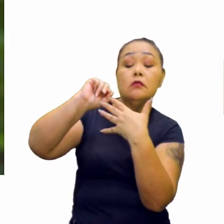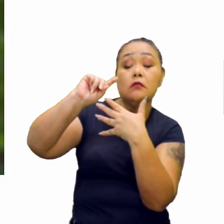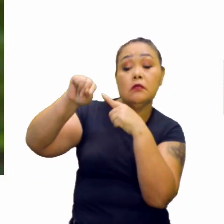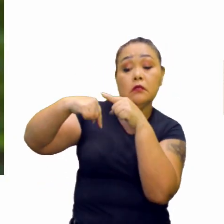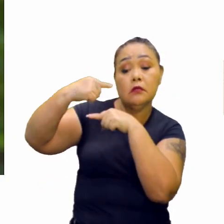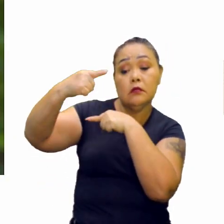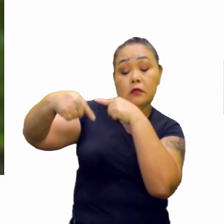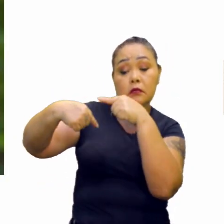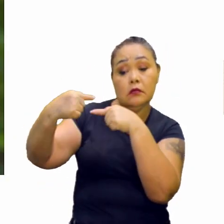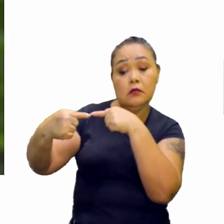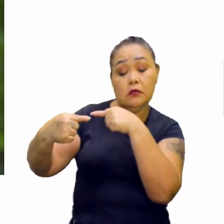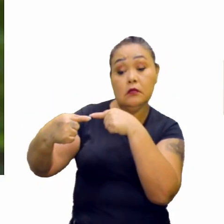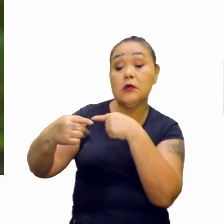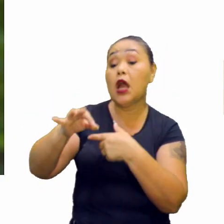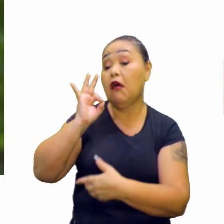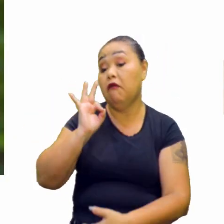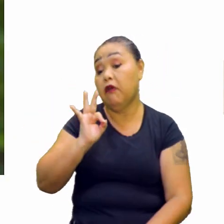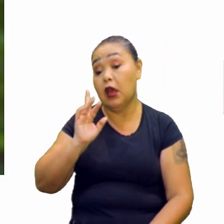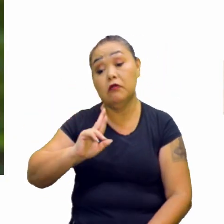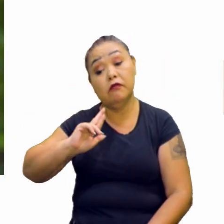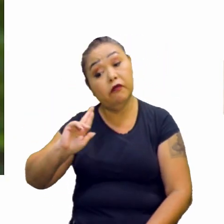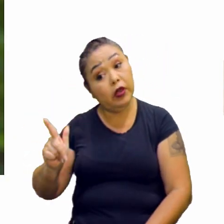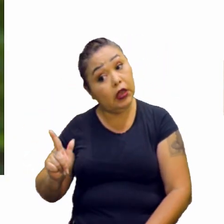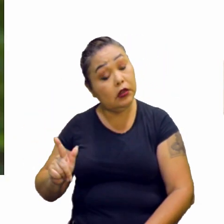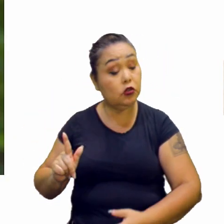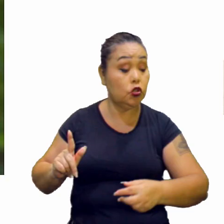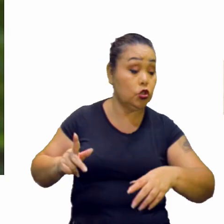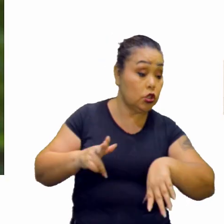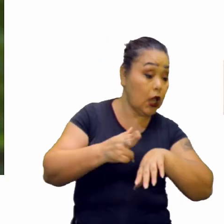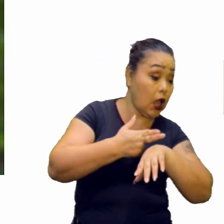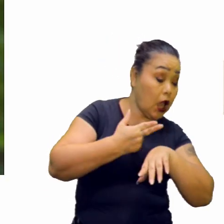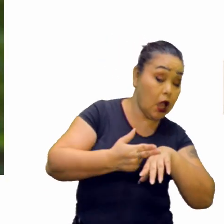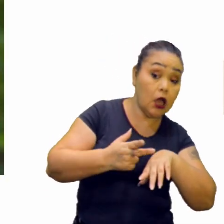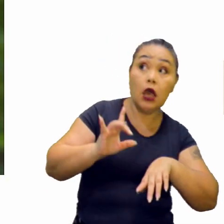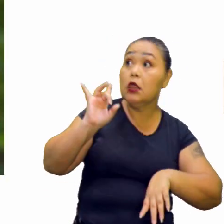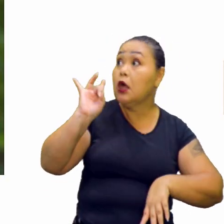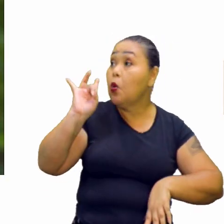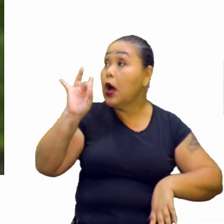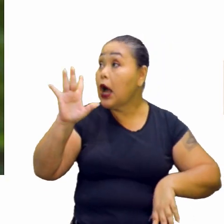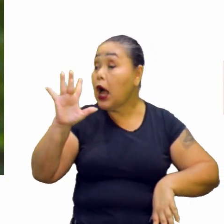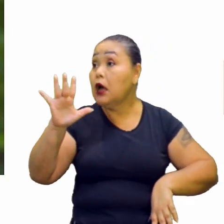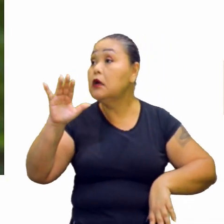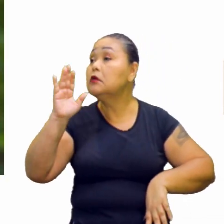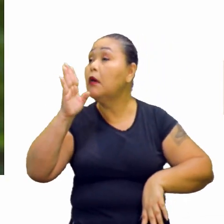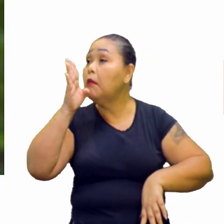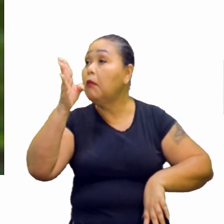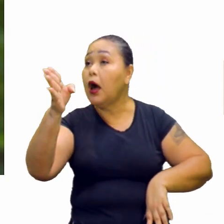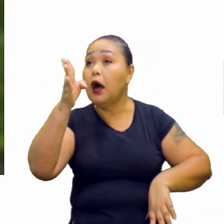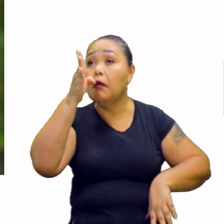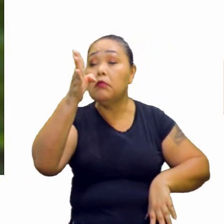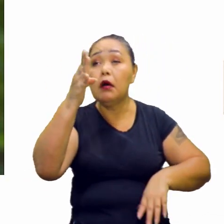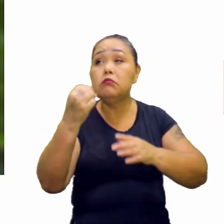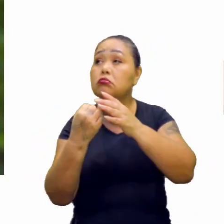de café, na poda de café. Então, cada cultivar tem uma poda